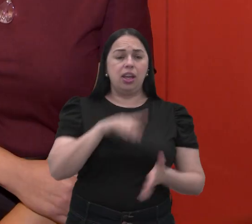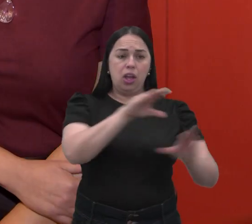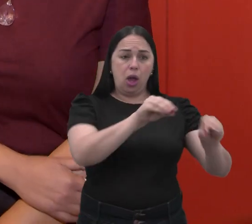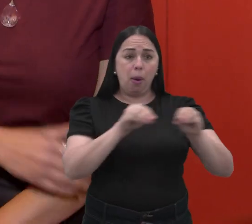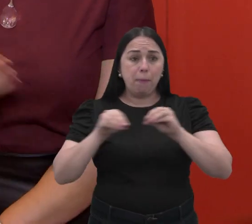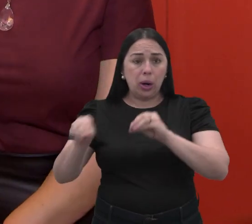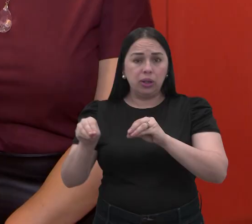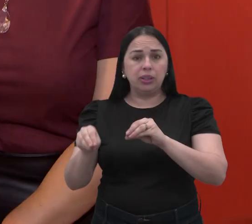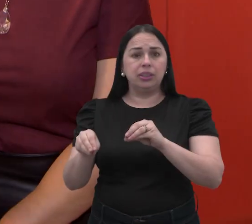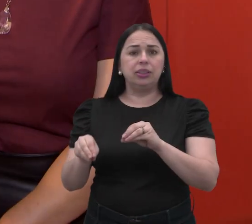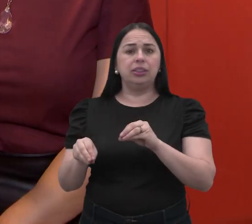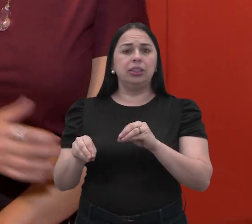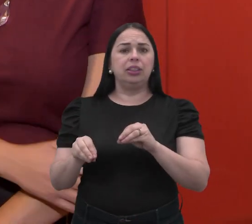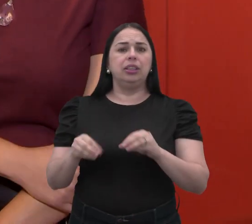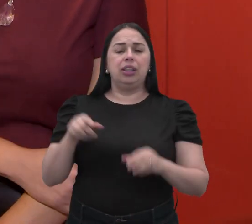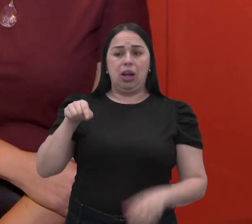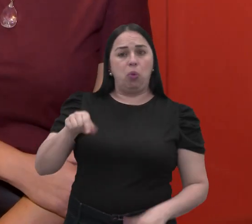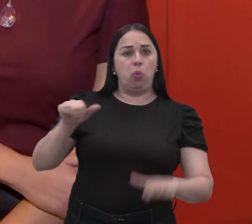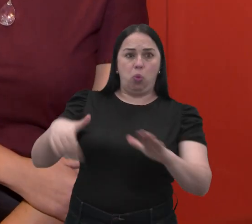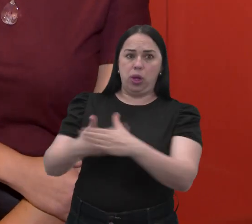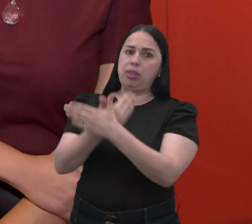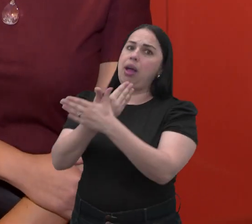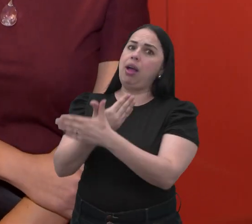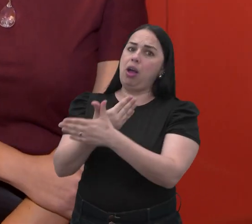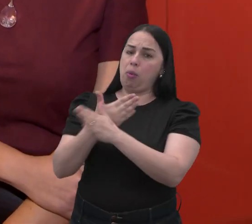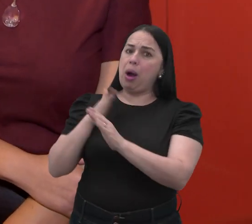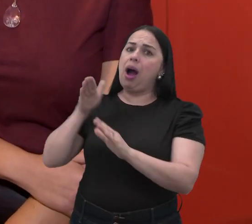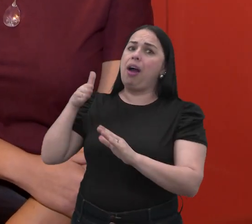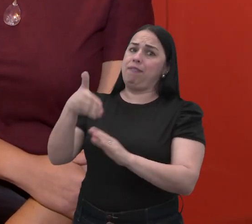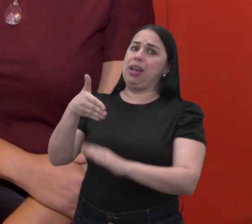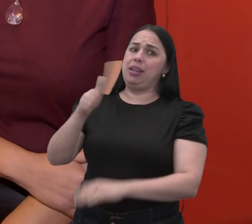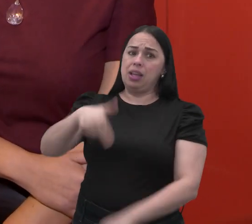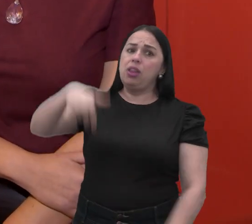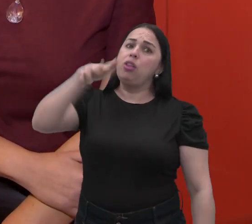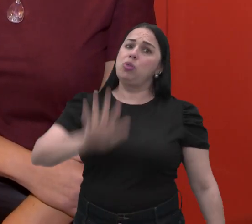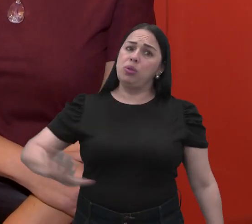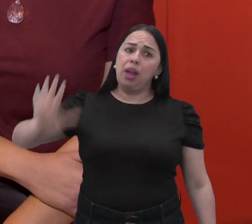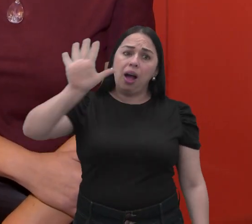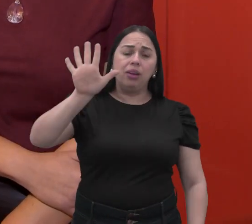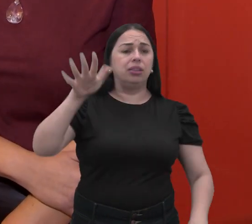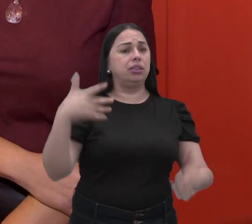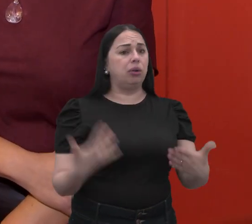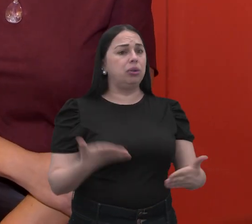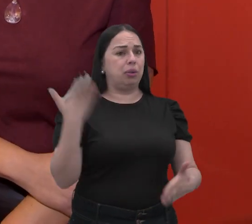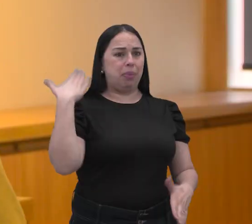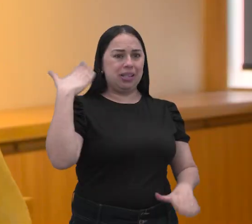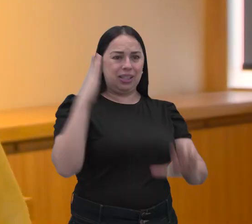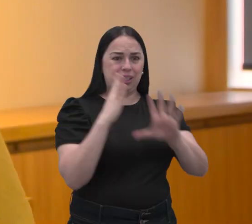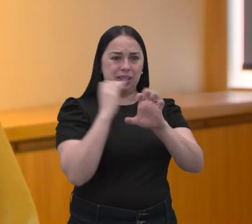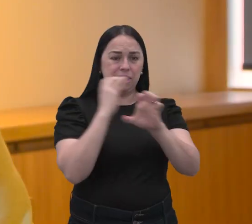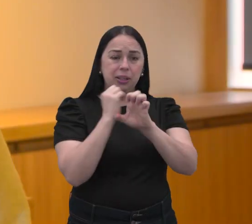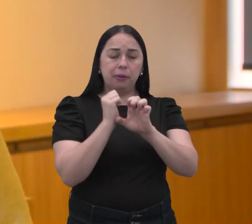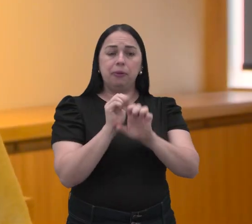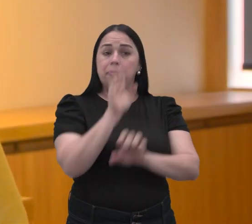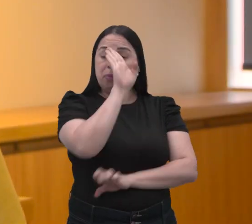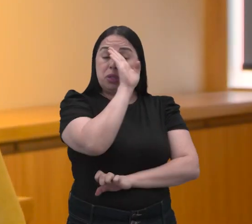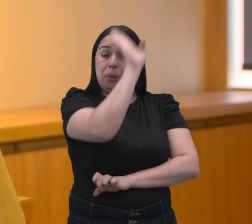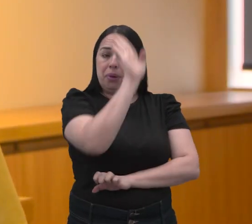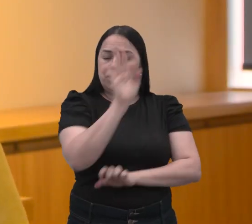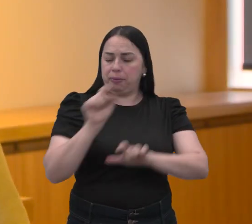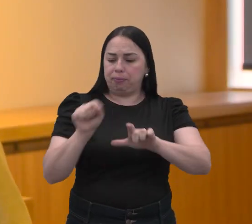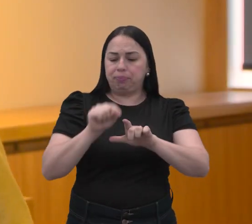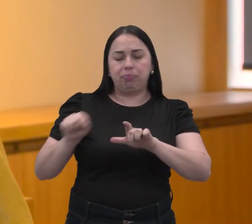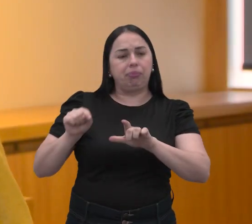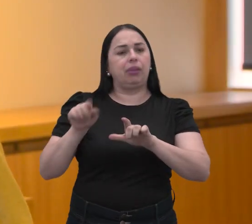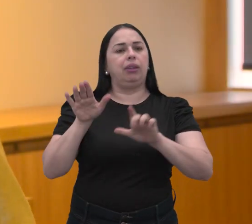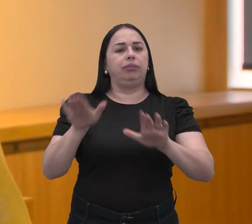saí lá de Barra Bonita, né? nacional, continua sendo até hoje, né? E na época, quando a gente falava de engenharia, principalmente engenharia